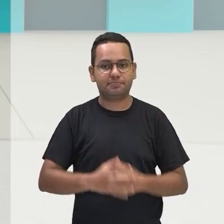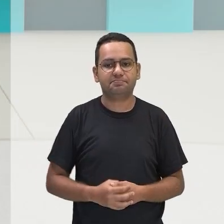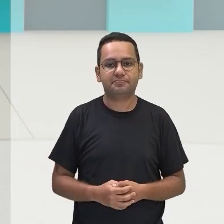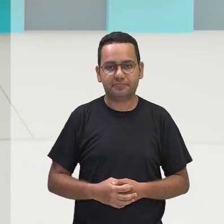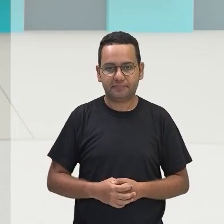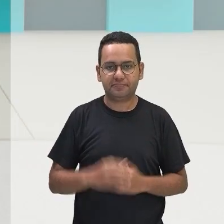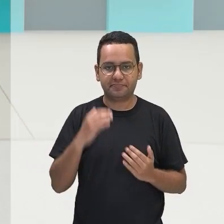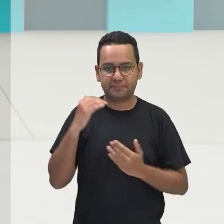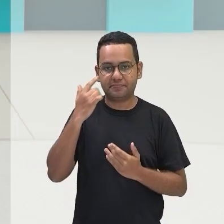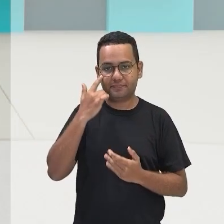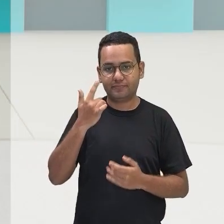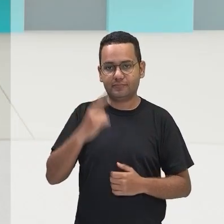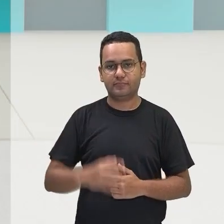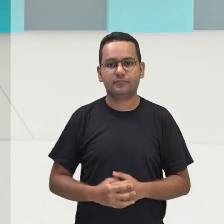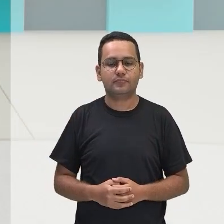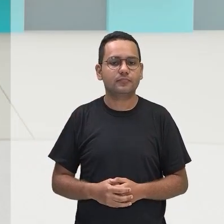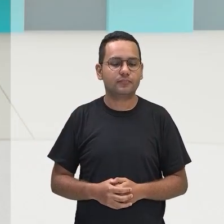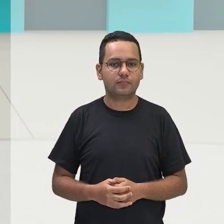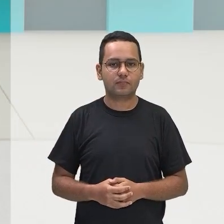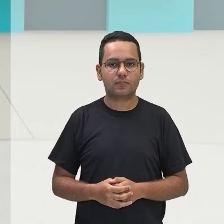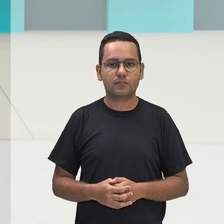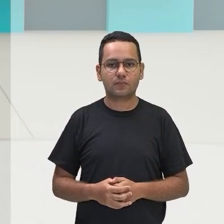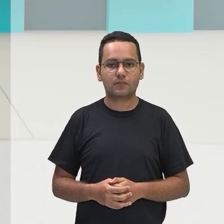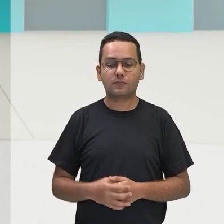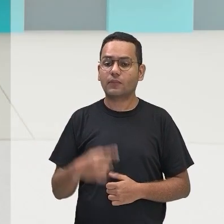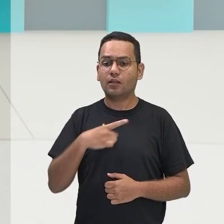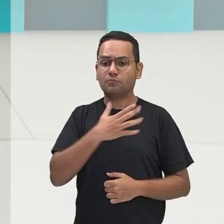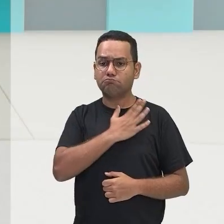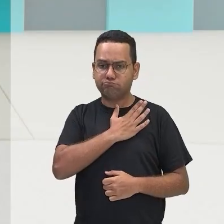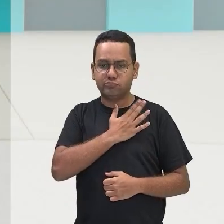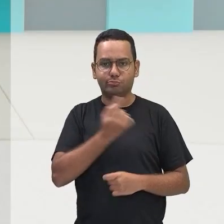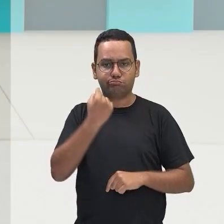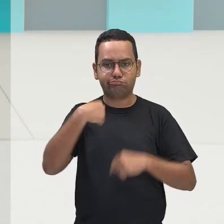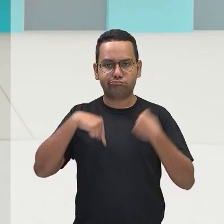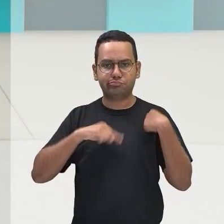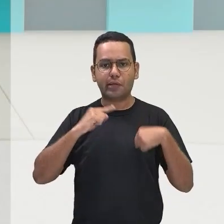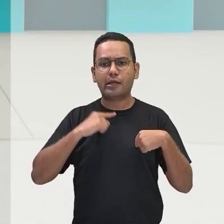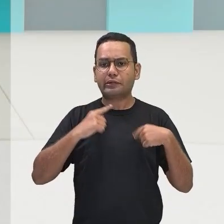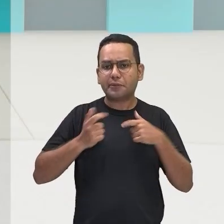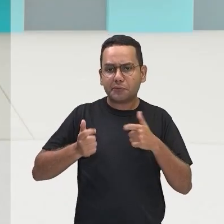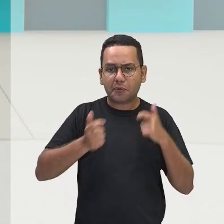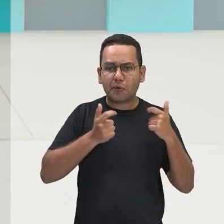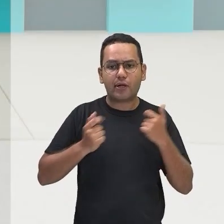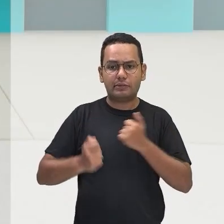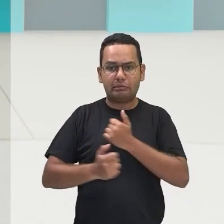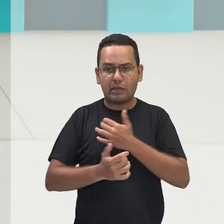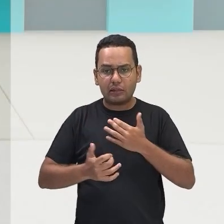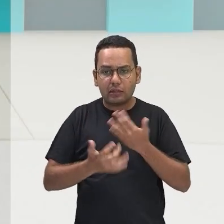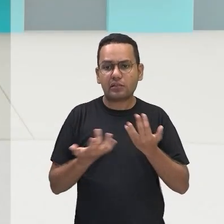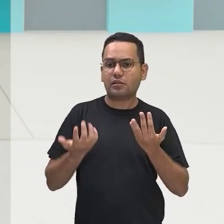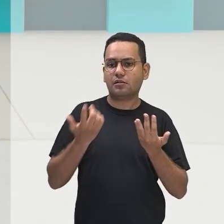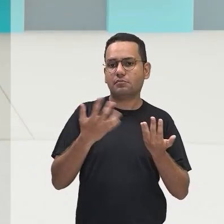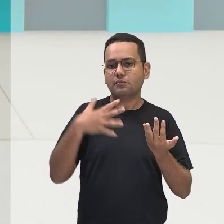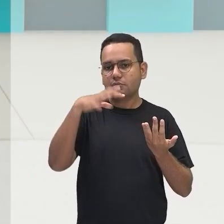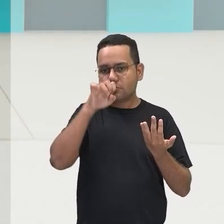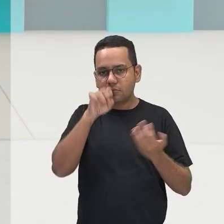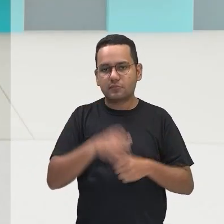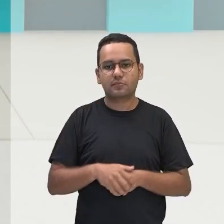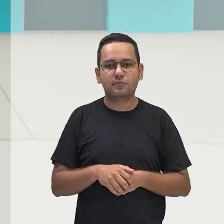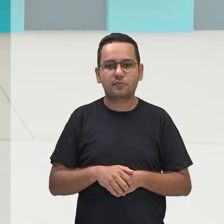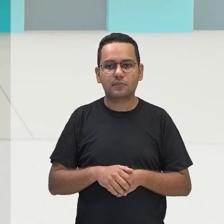vocês vão ver aí, ó, que ainda, né, conduz o sangue dos tecidos para o sistema respiratório, onde ocorre o processo